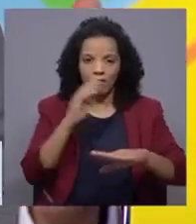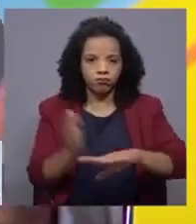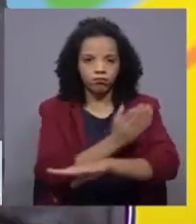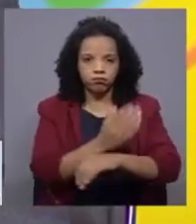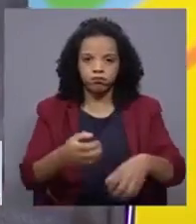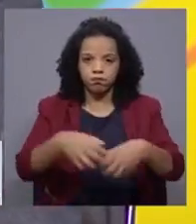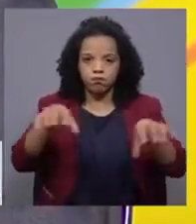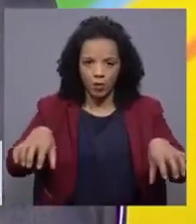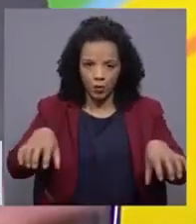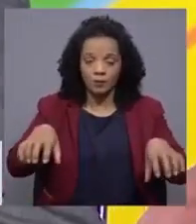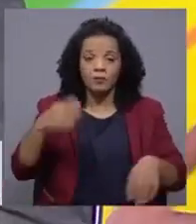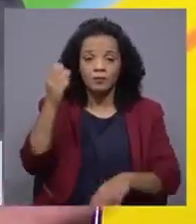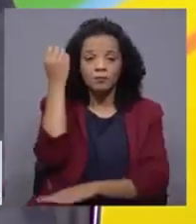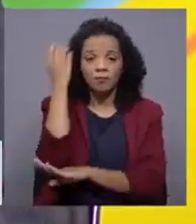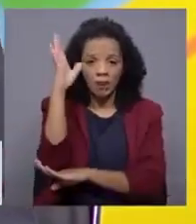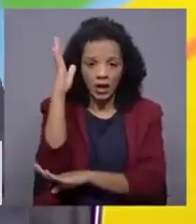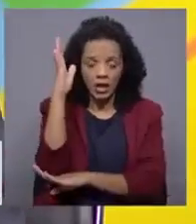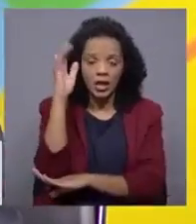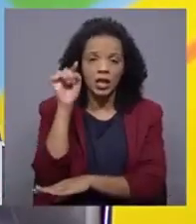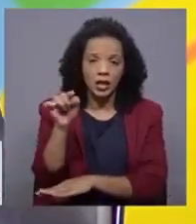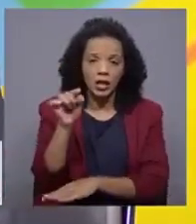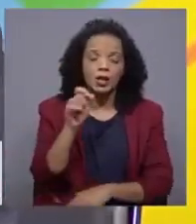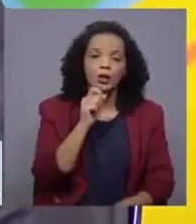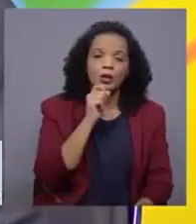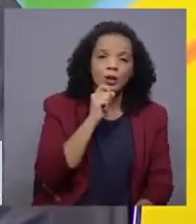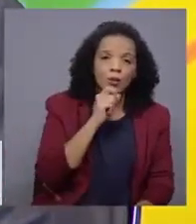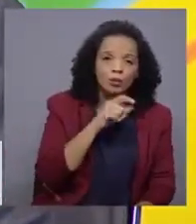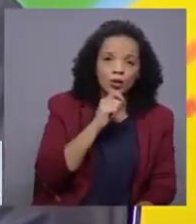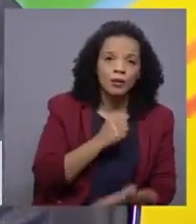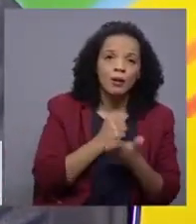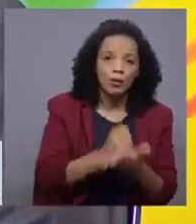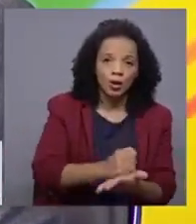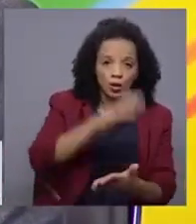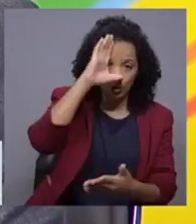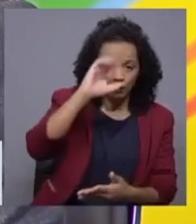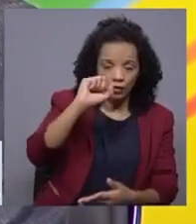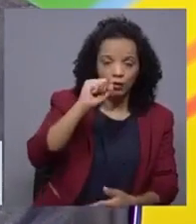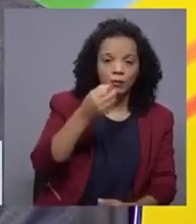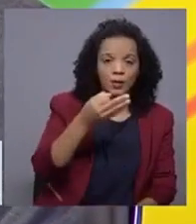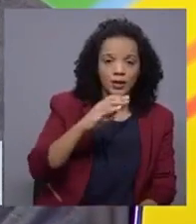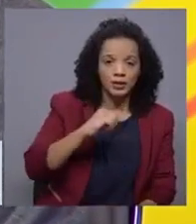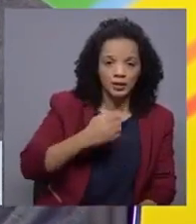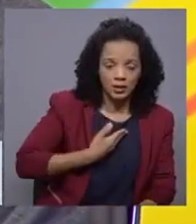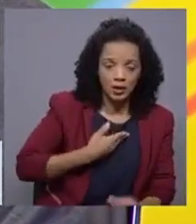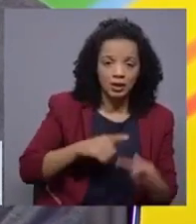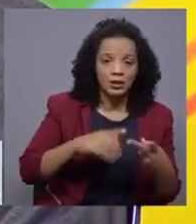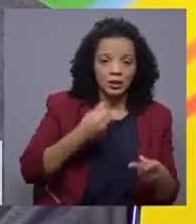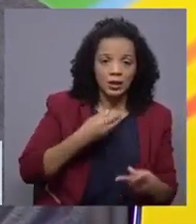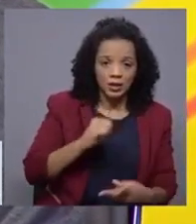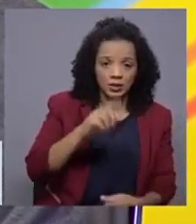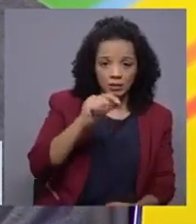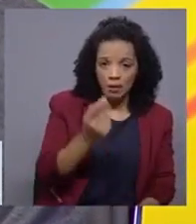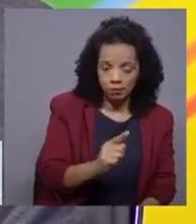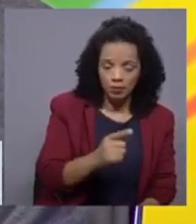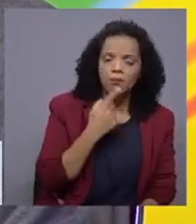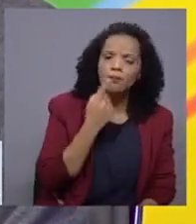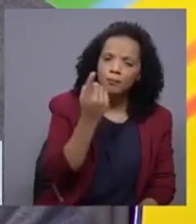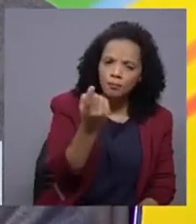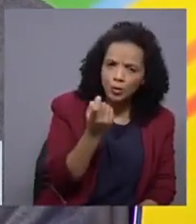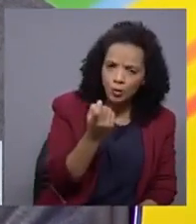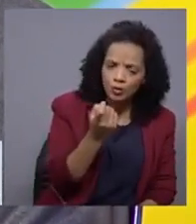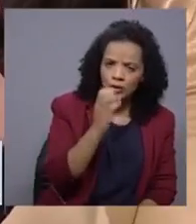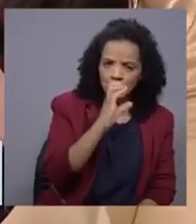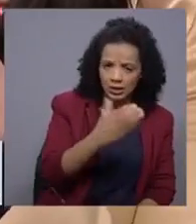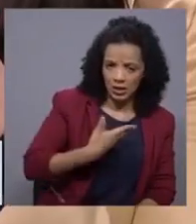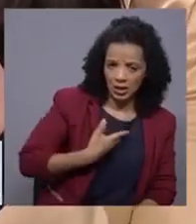que o PAN poderá, não afasta uma hipótese de poder apoiar um governo do PSD, o CDS também não. Eu pergunto-lhe, era possível ver